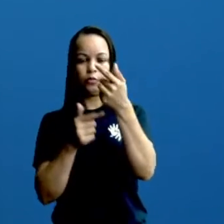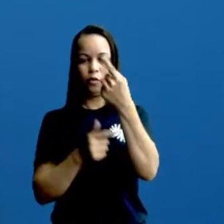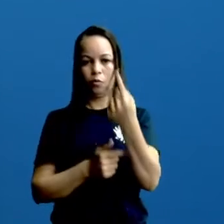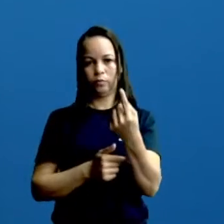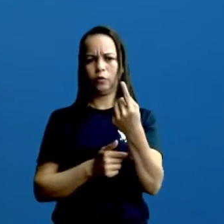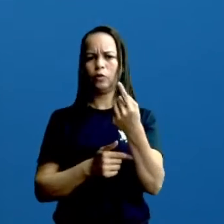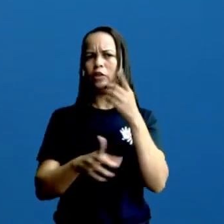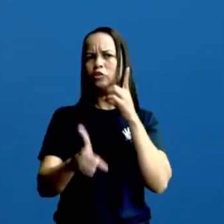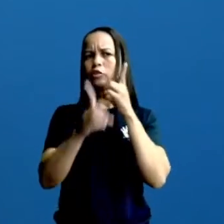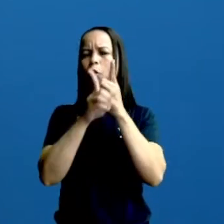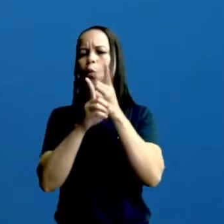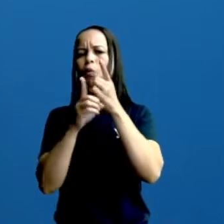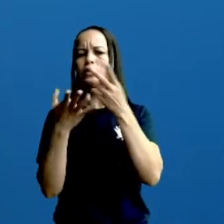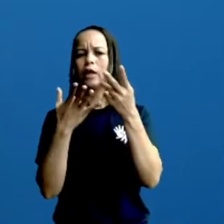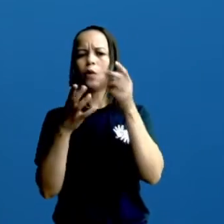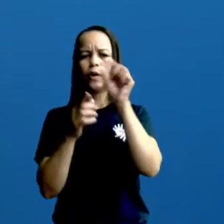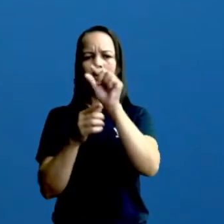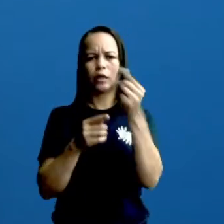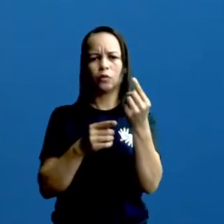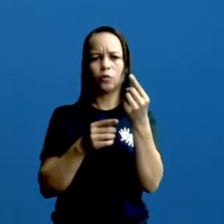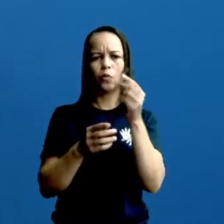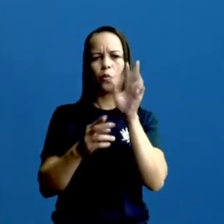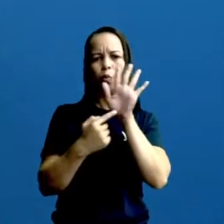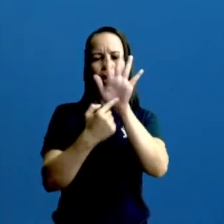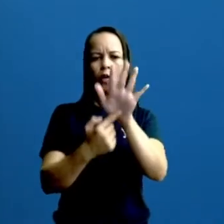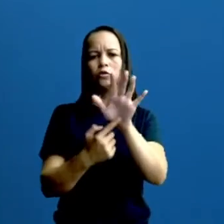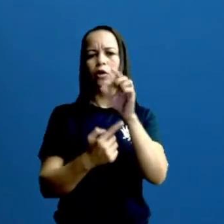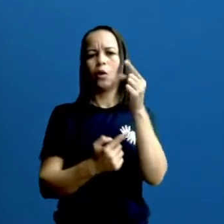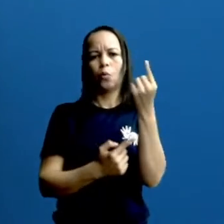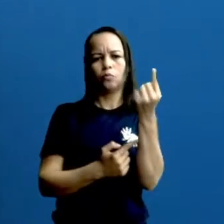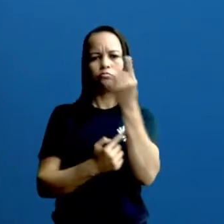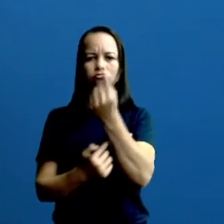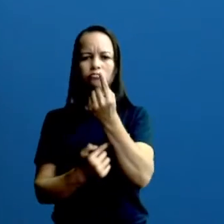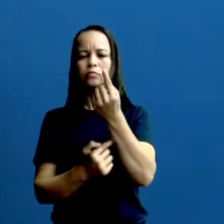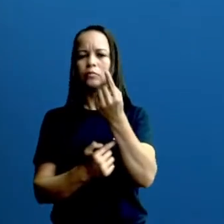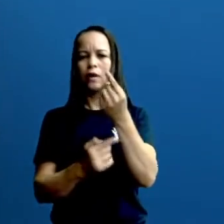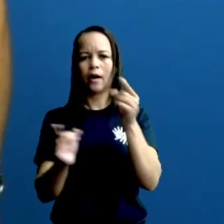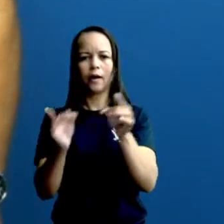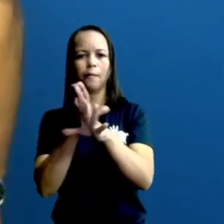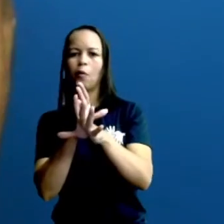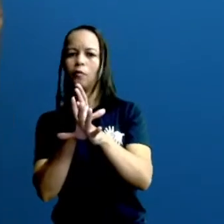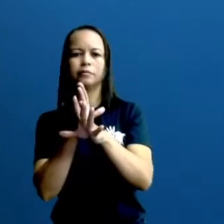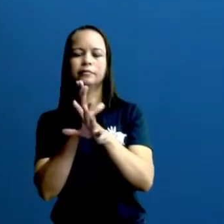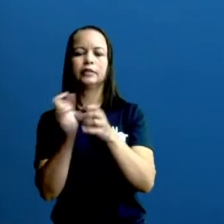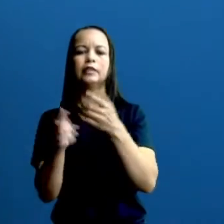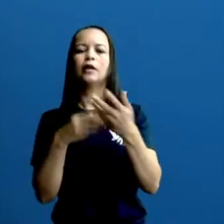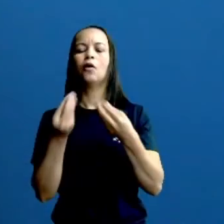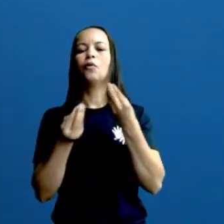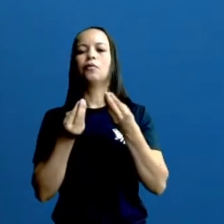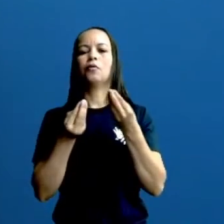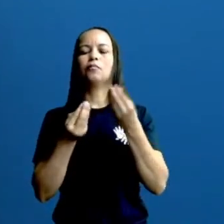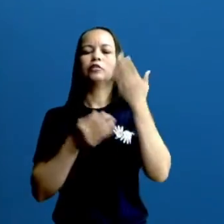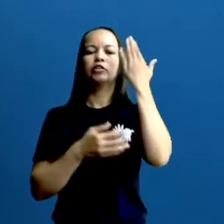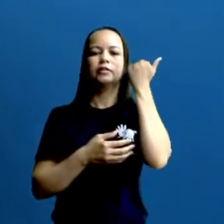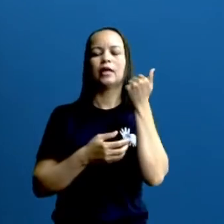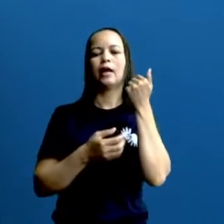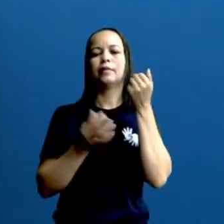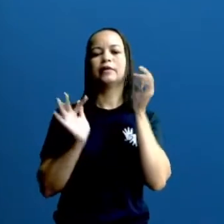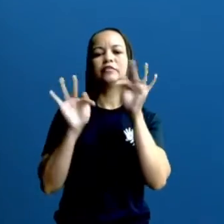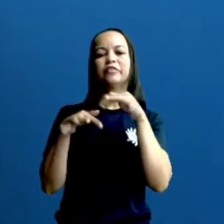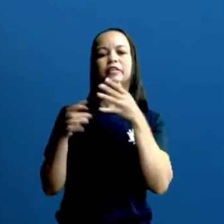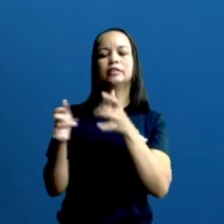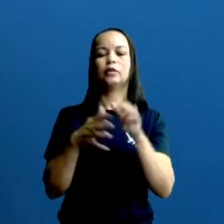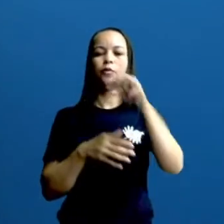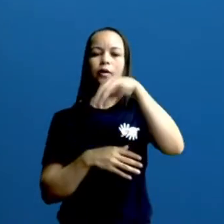em que aqui embaixo só aparece o número 1, acabou a fatoração. Aí como é que a gente vai definir